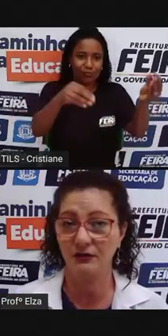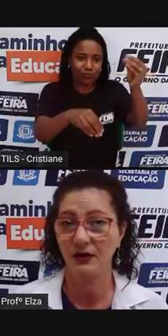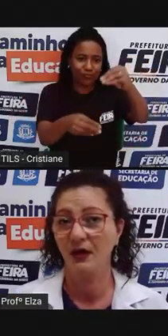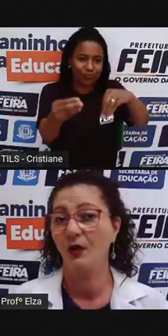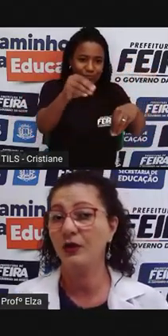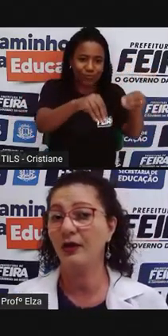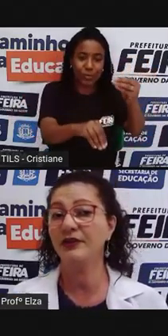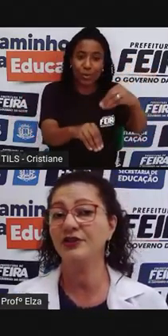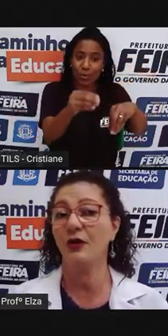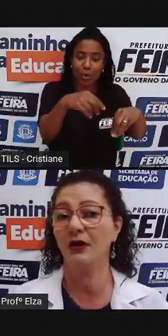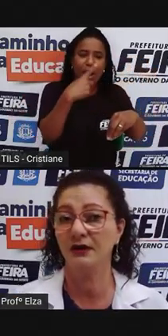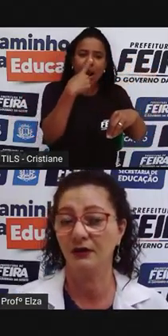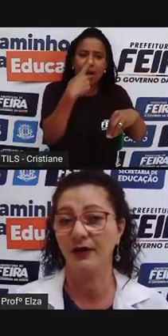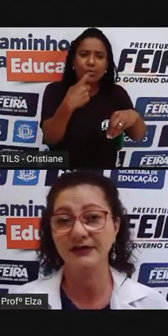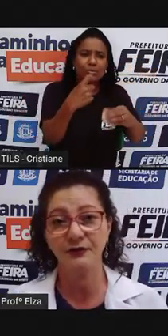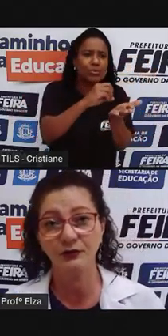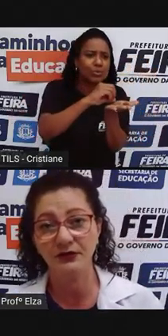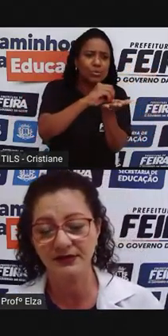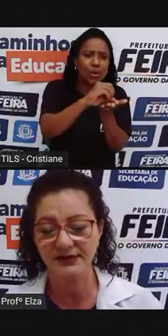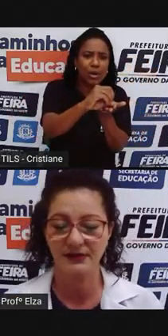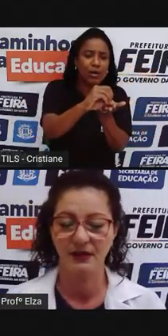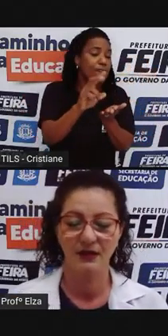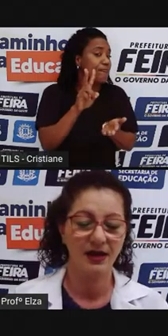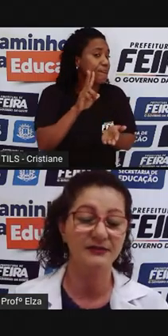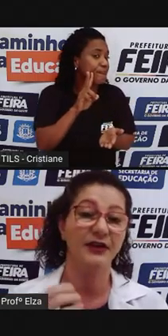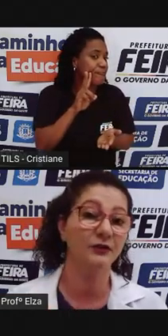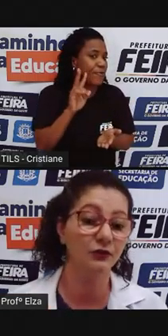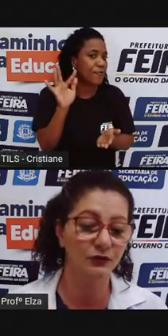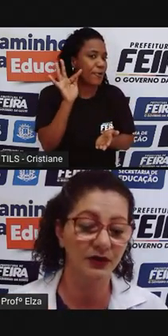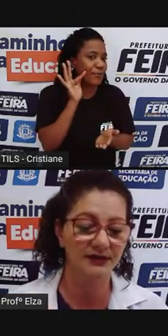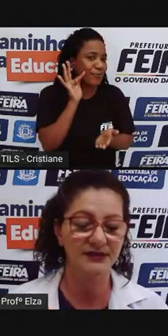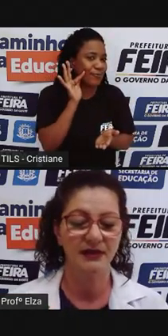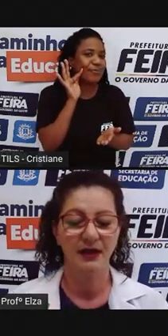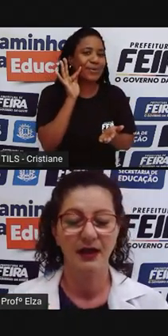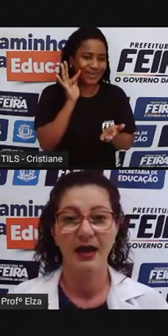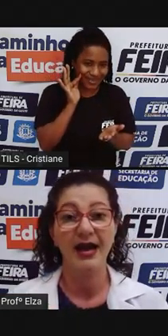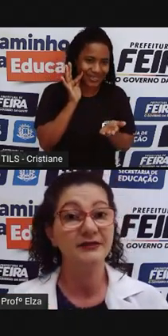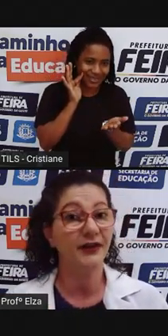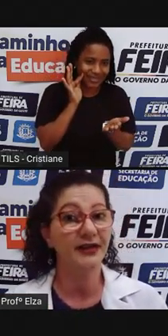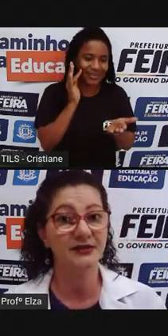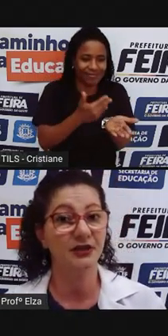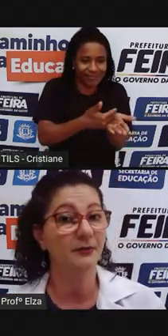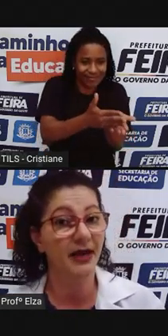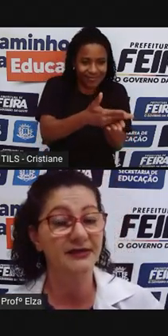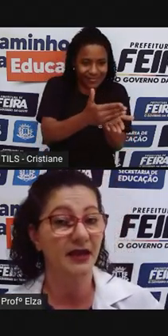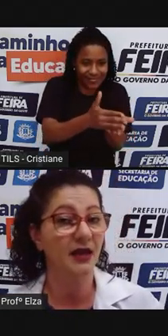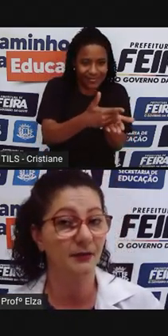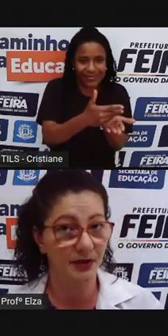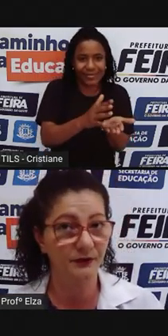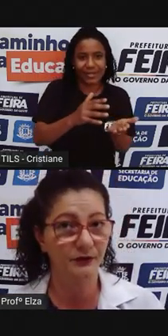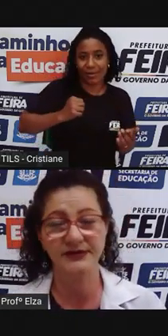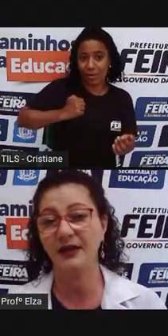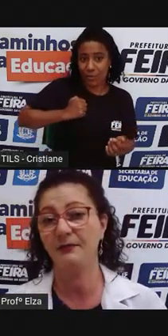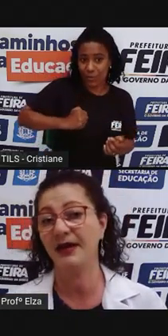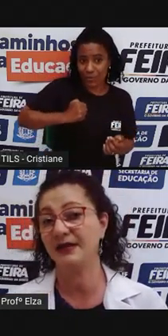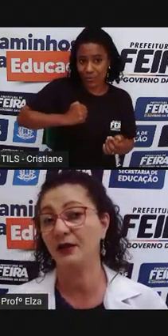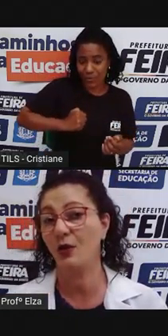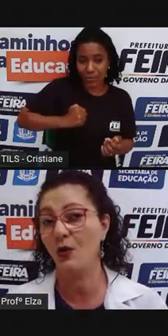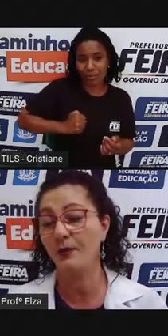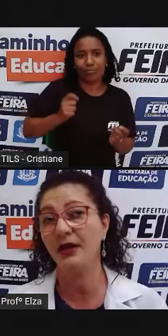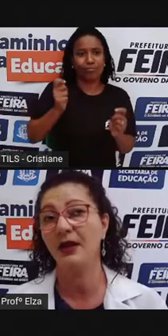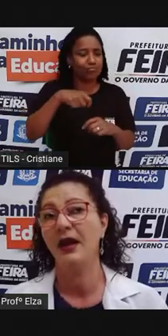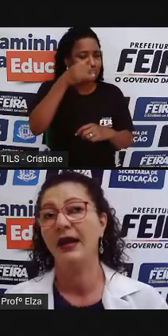orgânico. O que é o lixo orgânico? As frutas, as verduras, as fezes de animais herbívoros, né? Animais